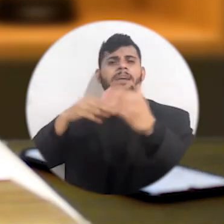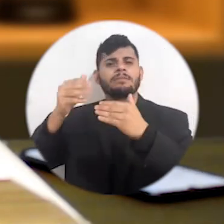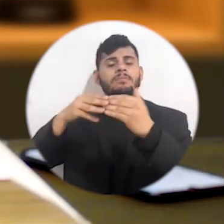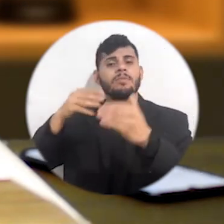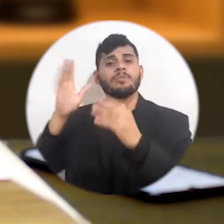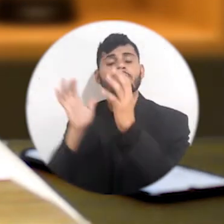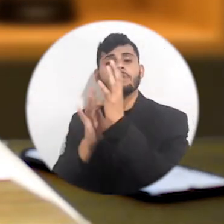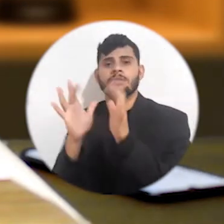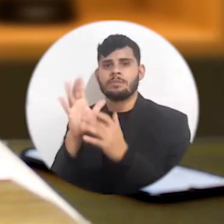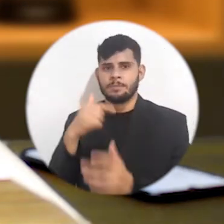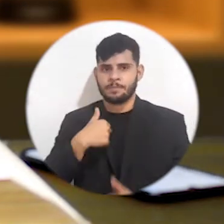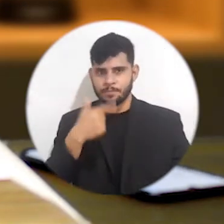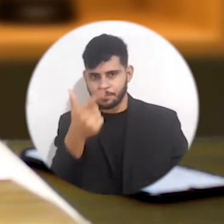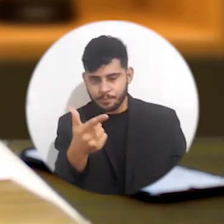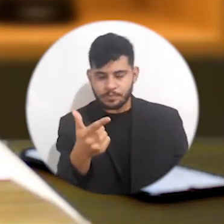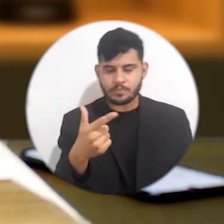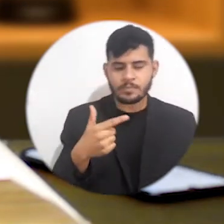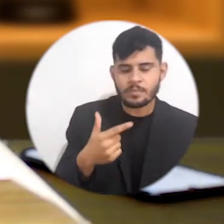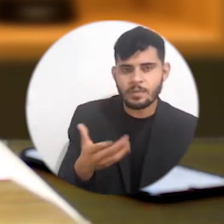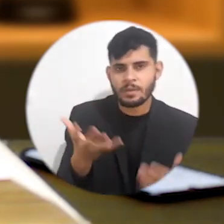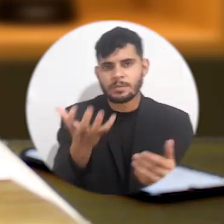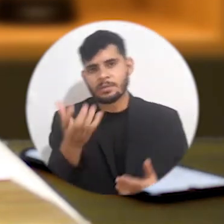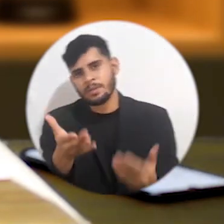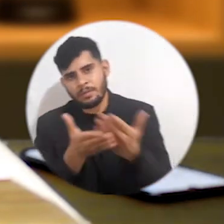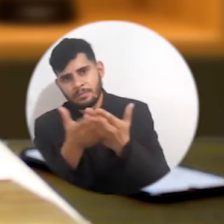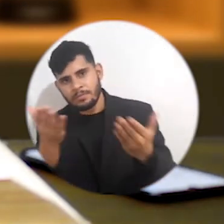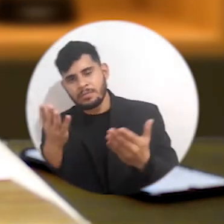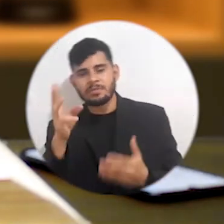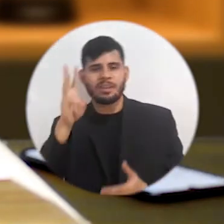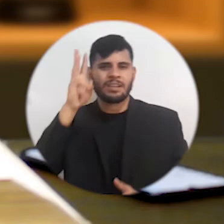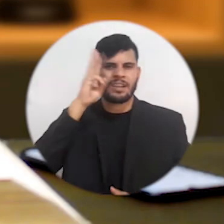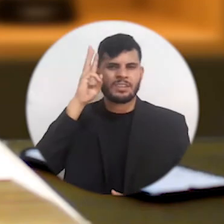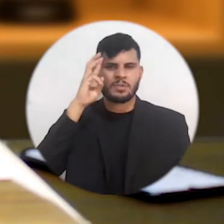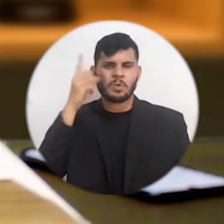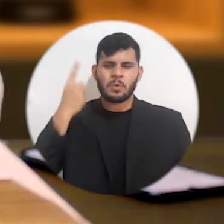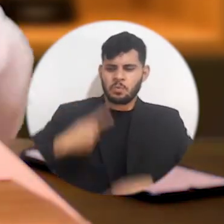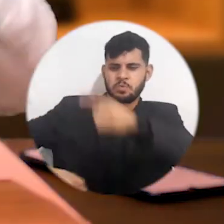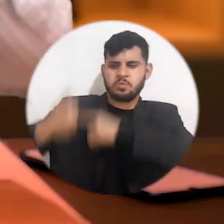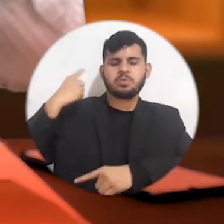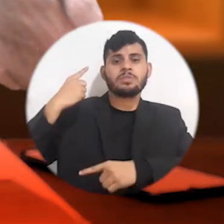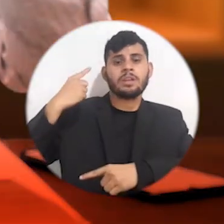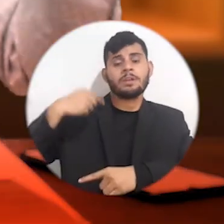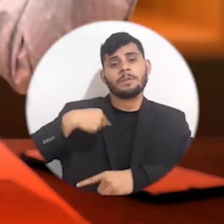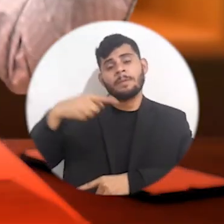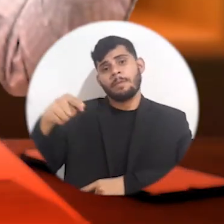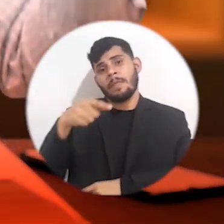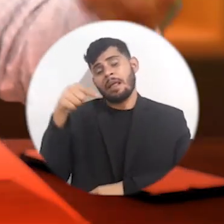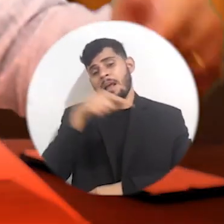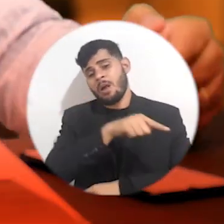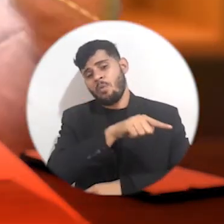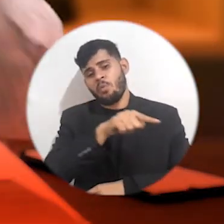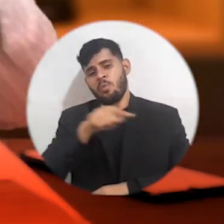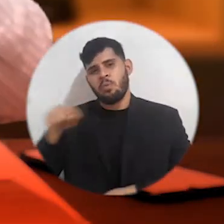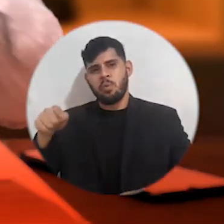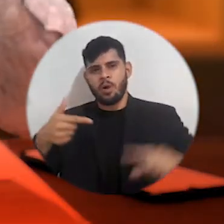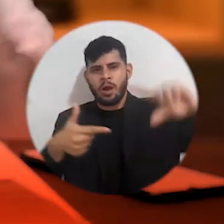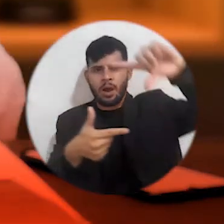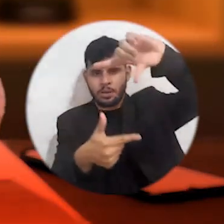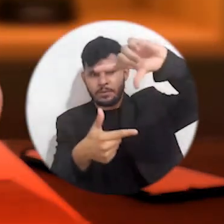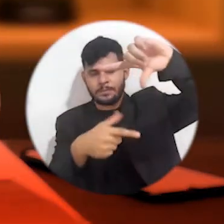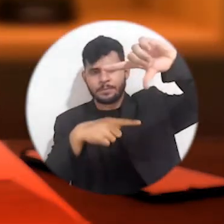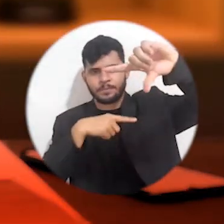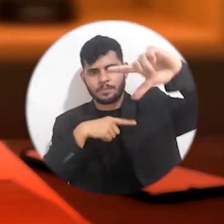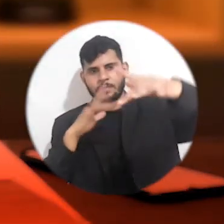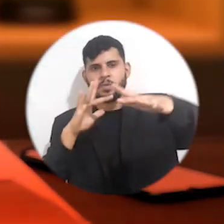mãos de Jesus. Eu desejo a você uma terça-feira de muito sucesso. Não esqueça, aqui abaixo está